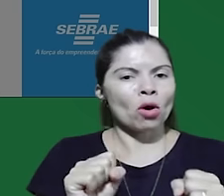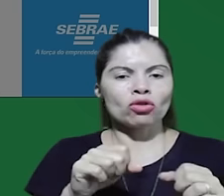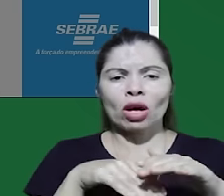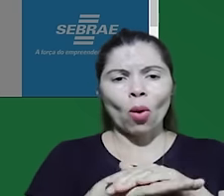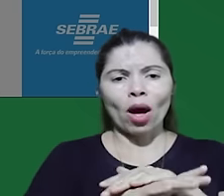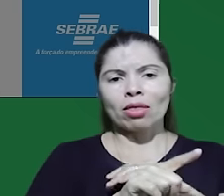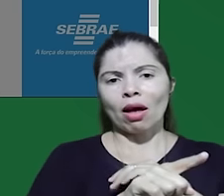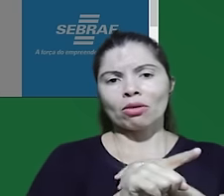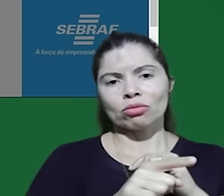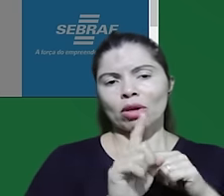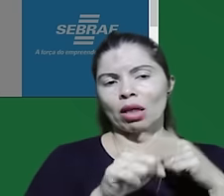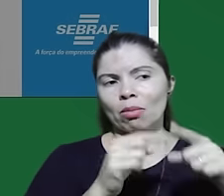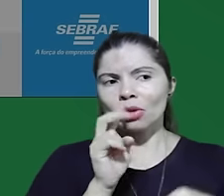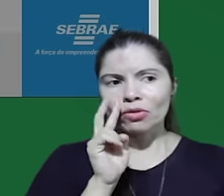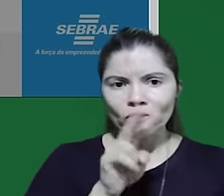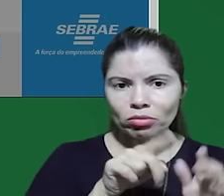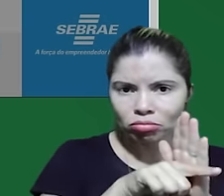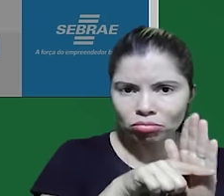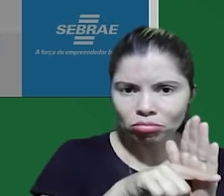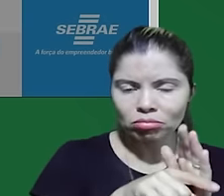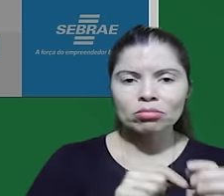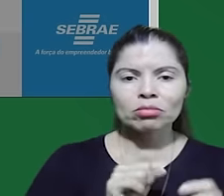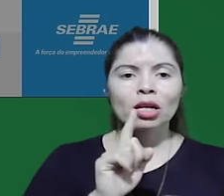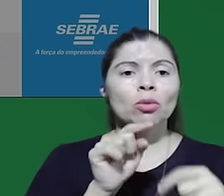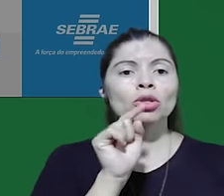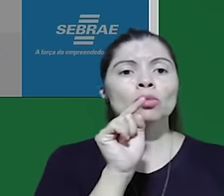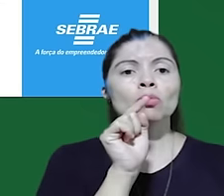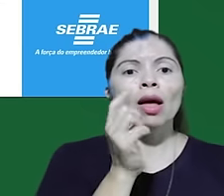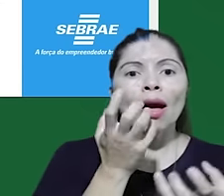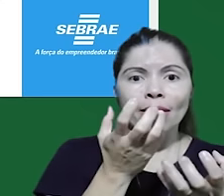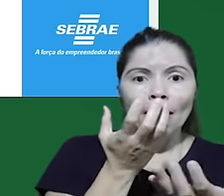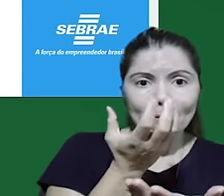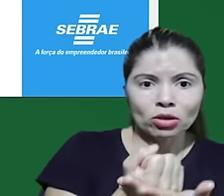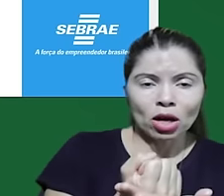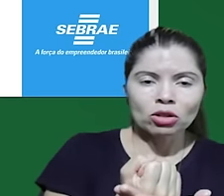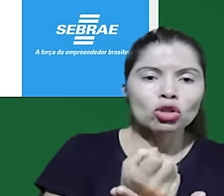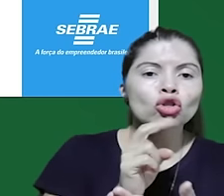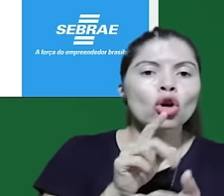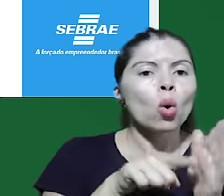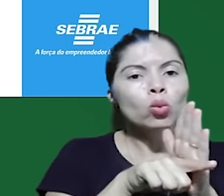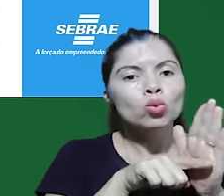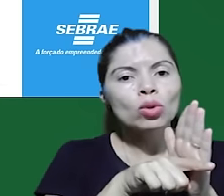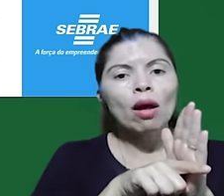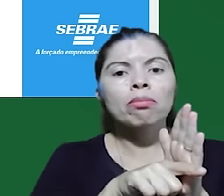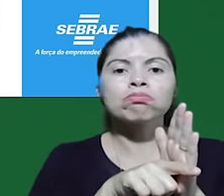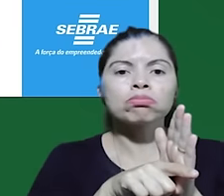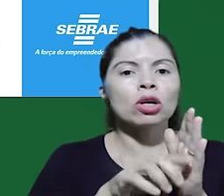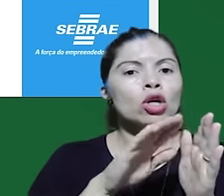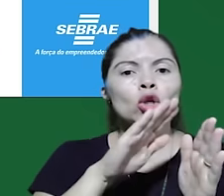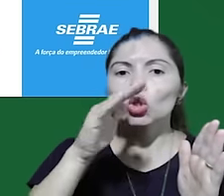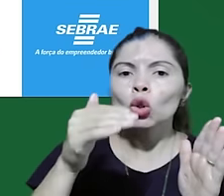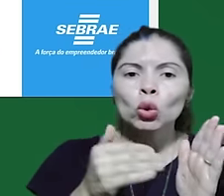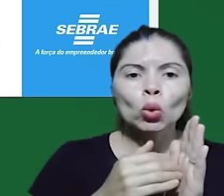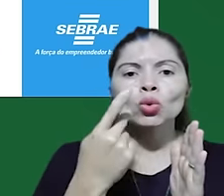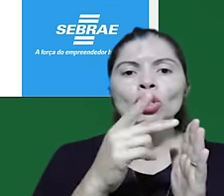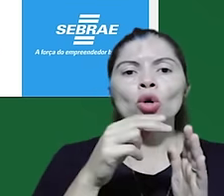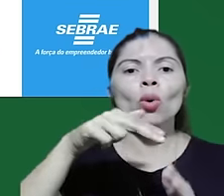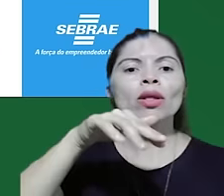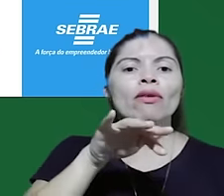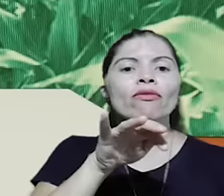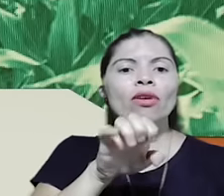visualizações basta clicar em emissão fiscal E aí os documentos que foram emitidos vão aparecer aqui na